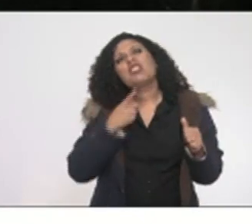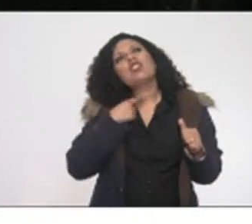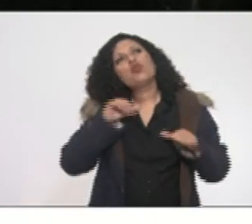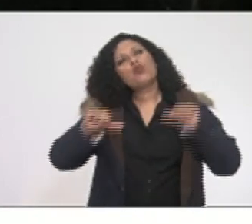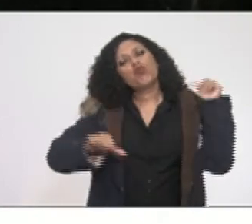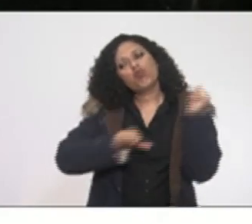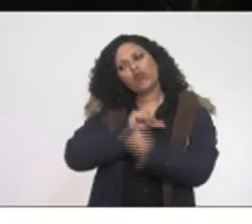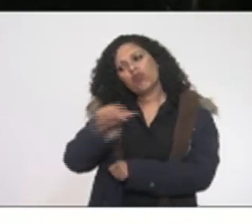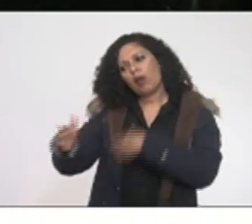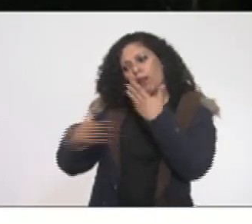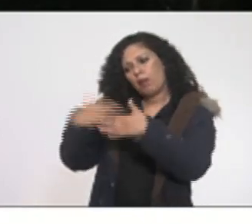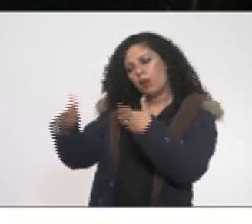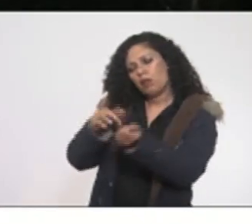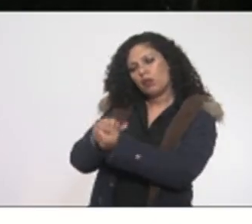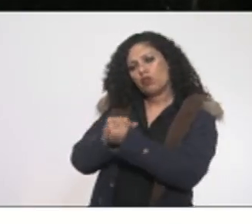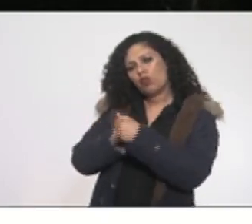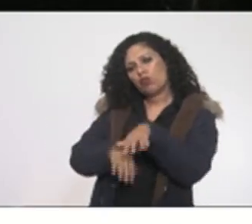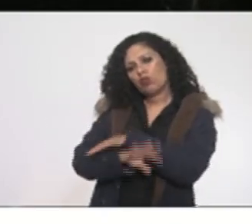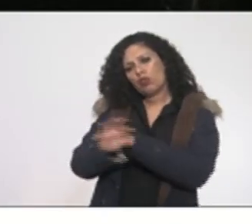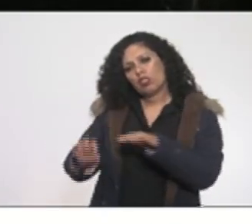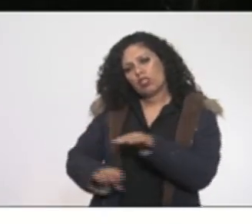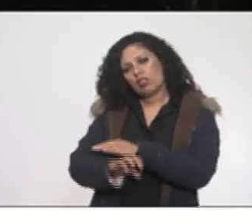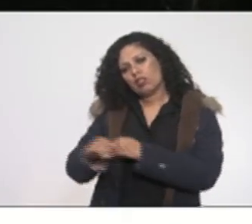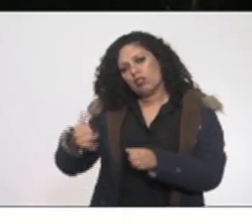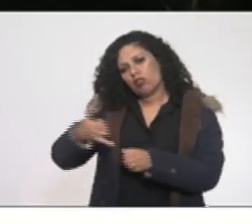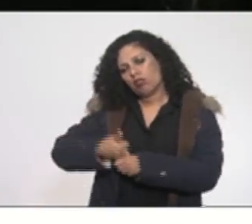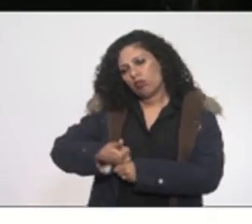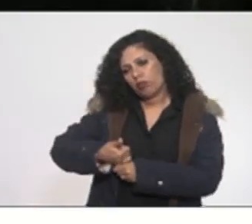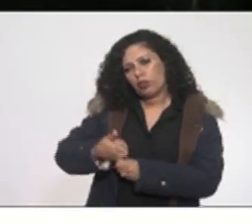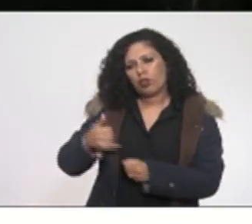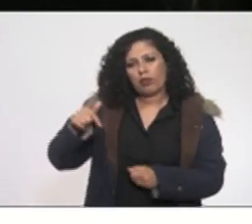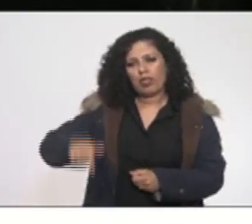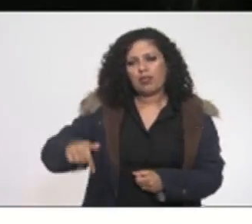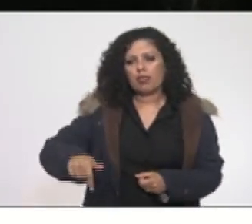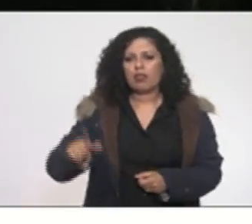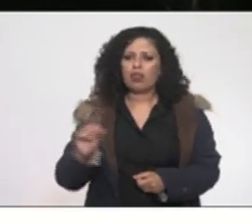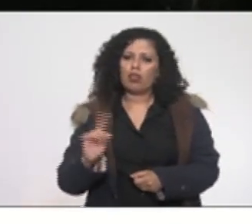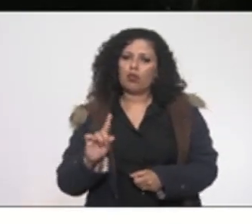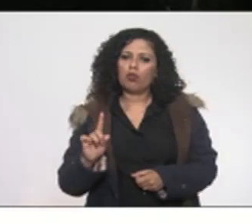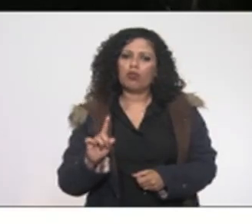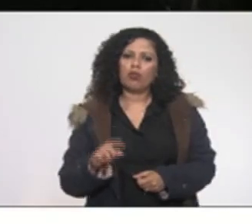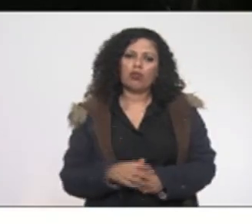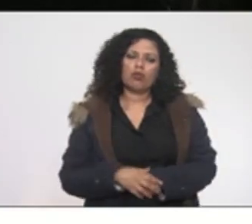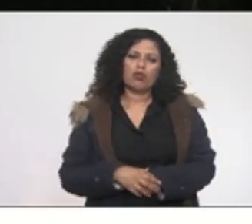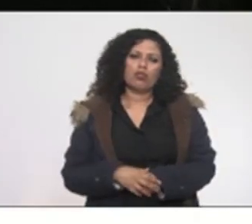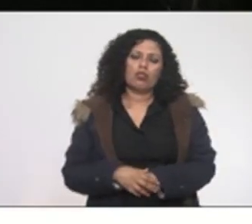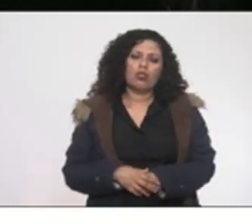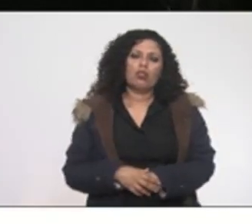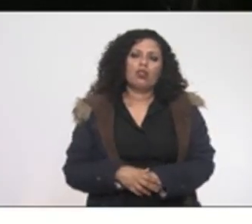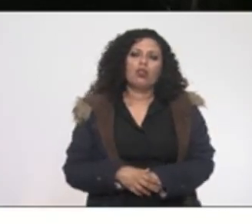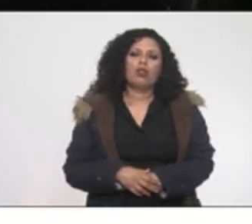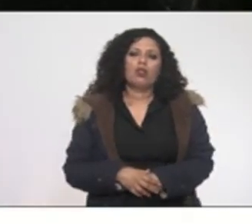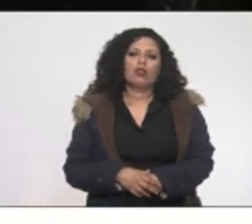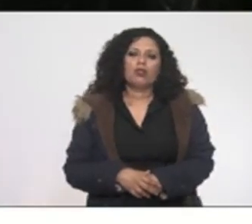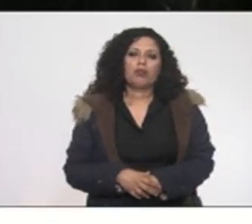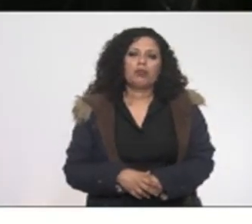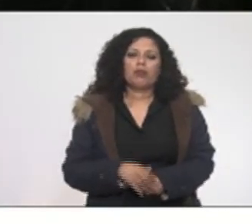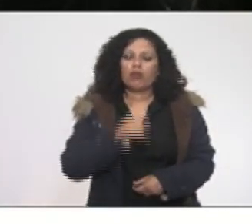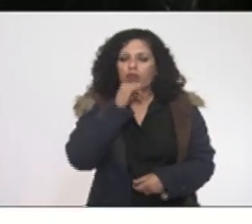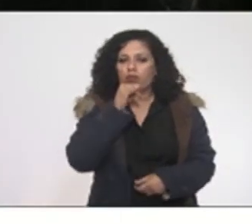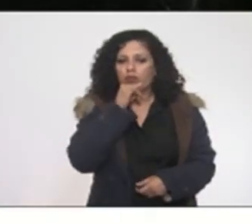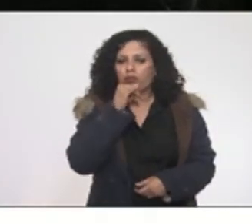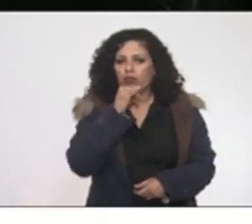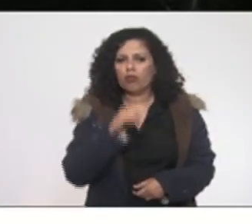pudesse equilibrar, fazer uma caixa de compensação, já que a produção é maior, e aí vocês importam da Bolívia. Isso também não vão querer o gás da